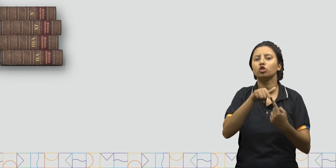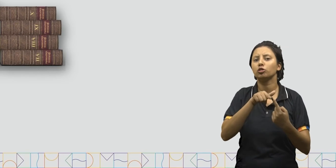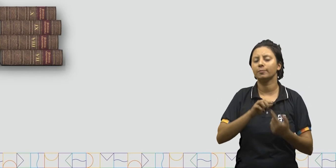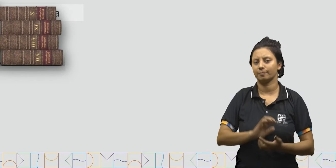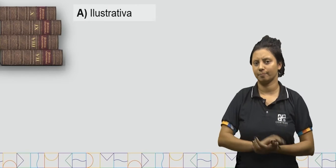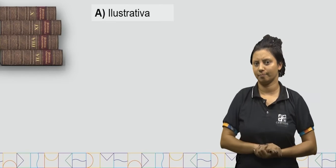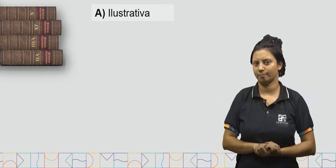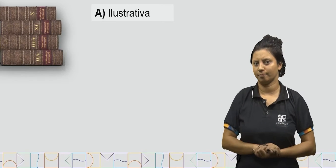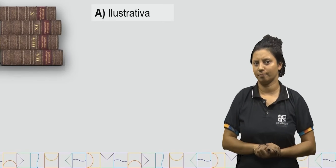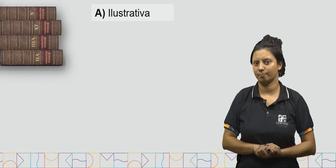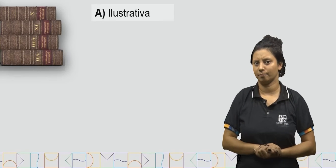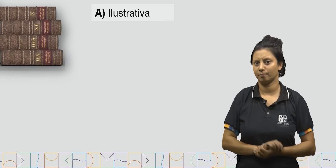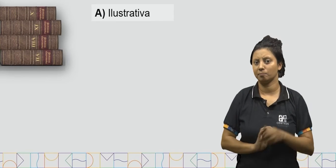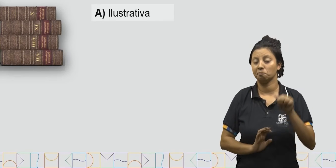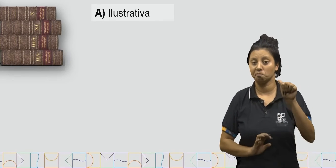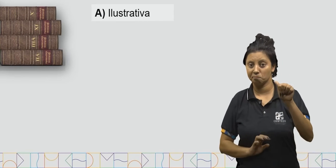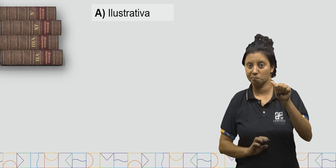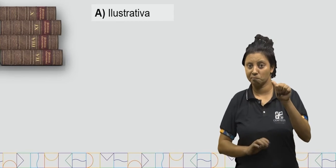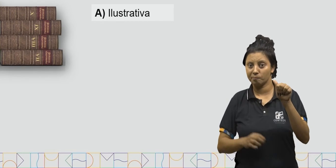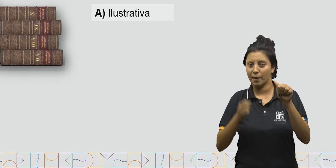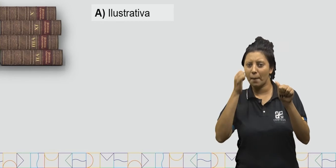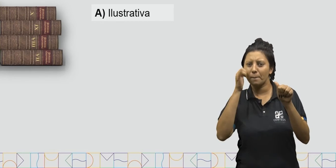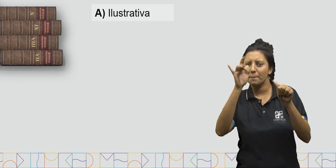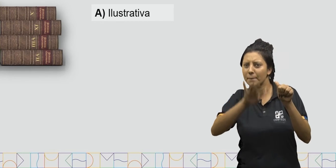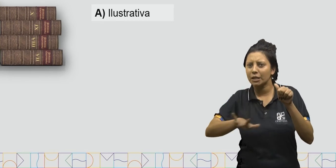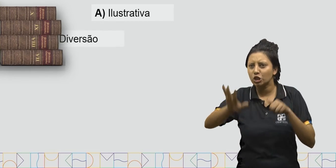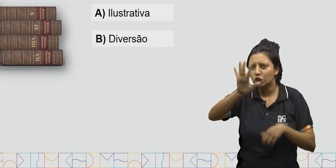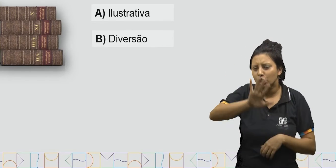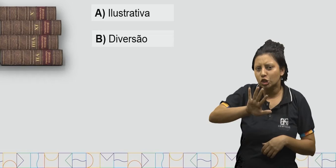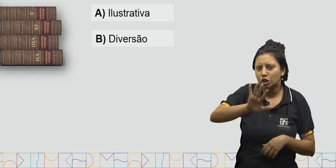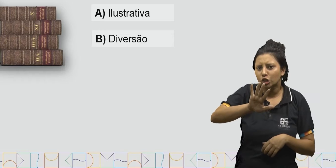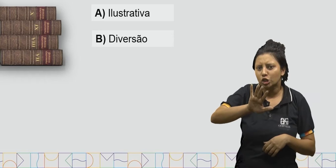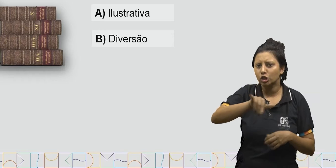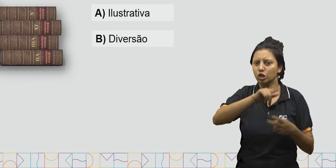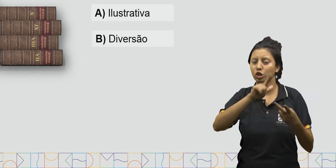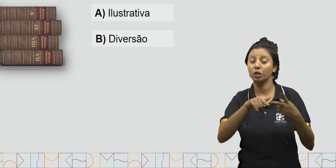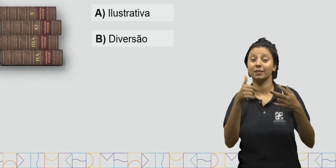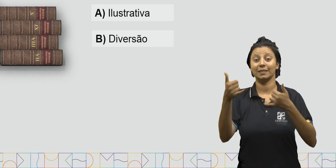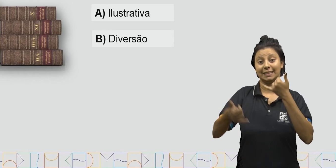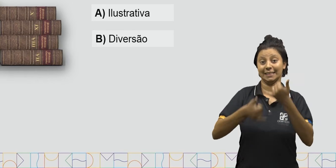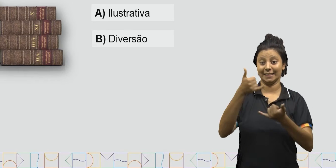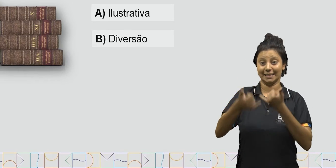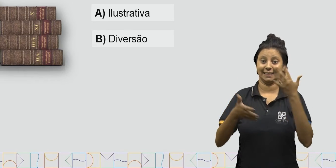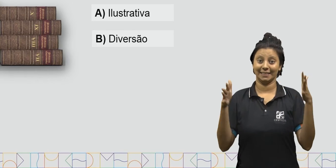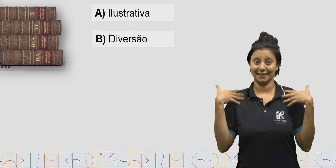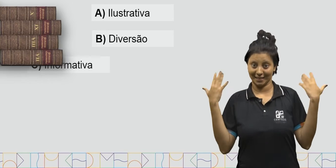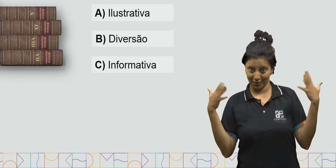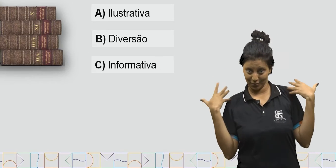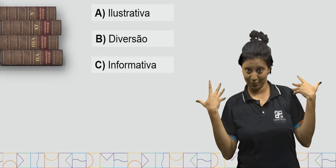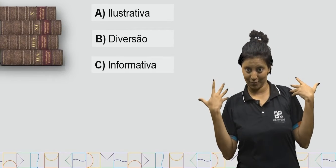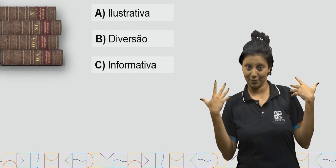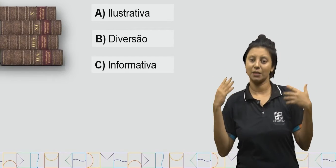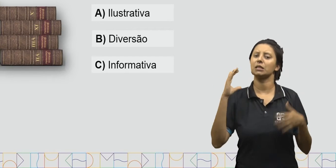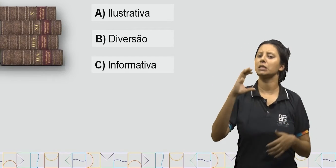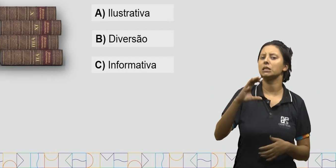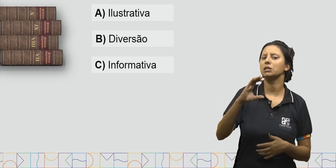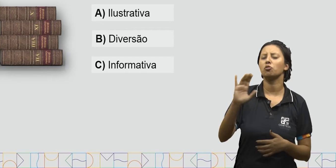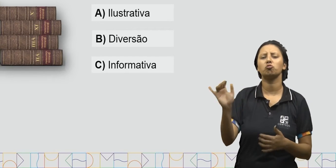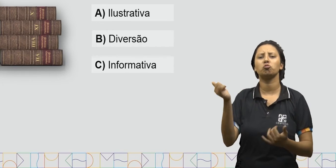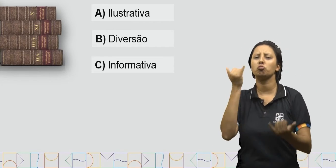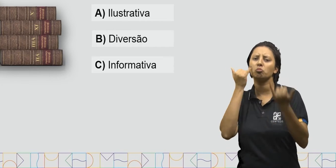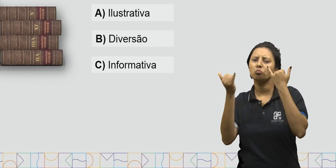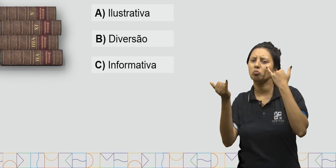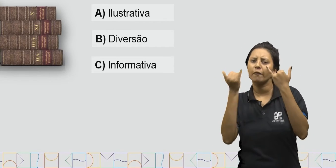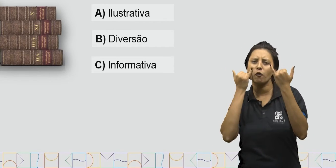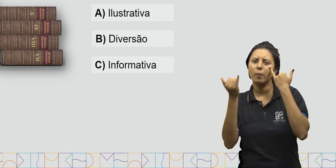finalidade. Alternativa A, ilustrativa. Alternativa B, diversão. Alternativa